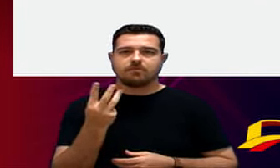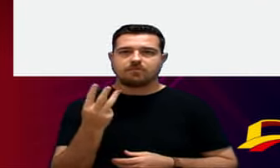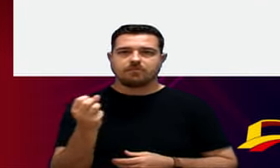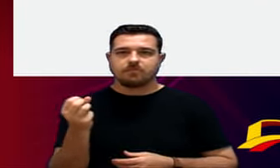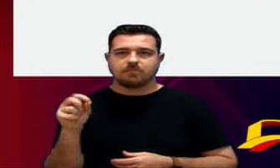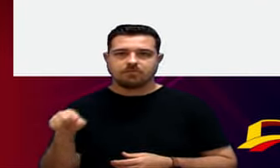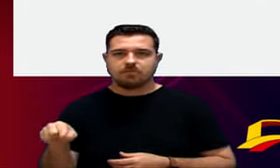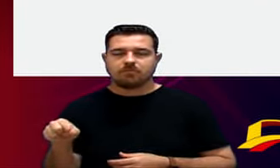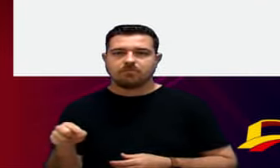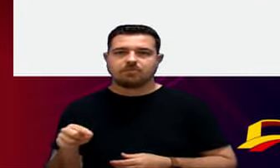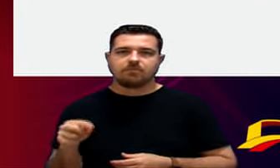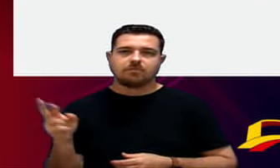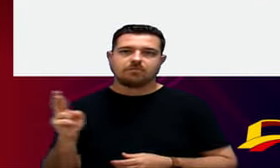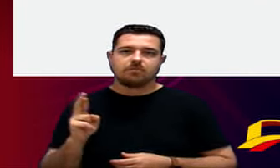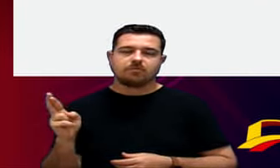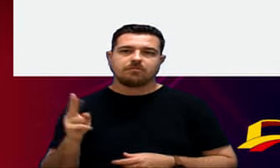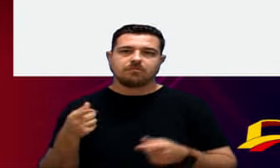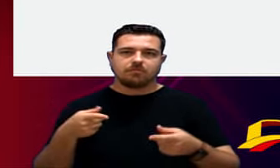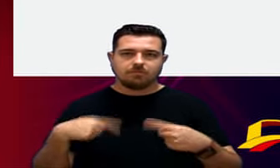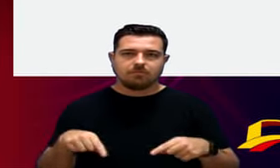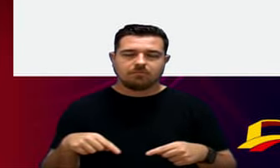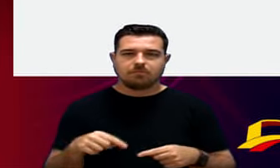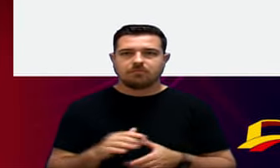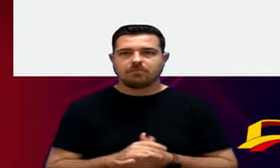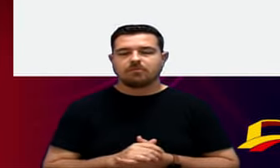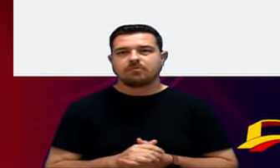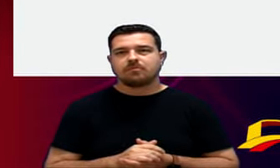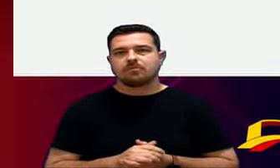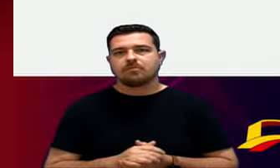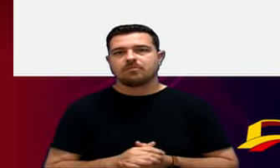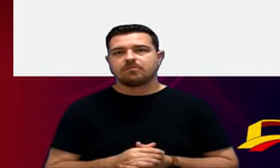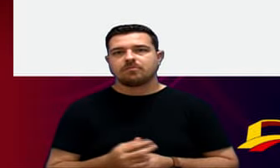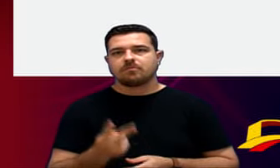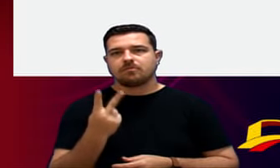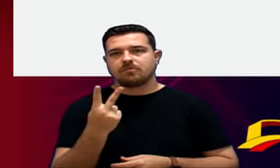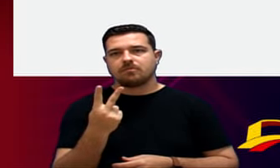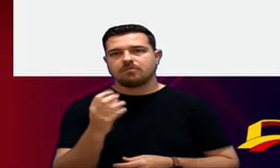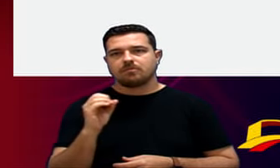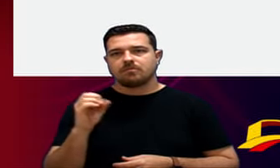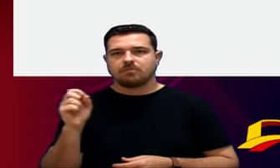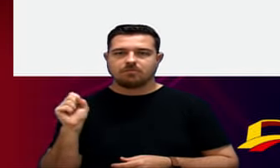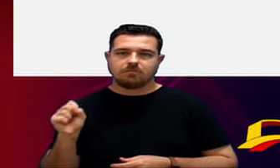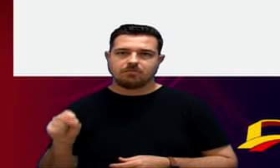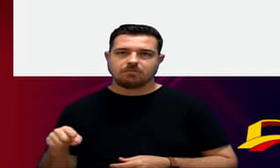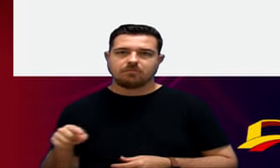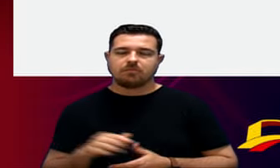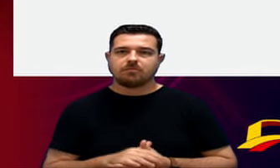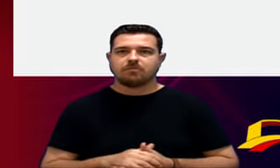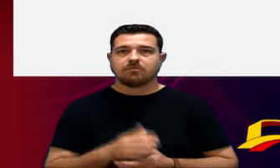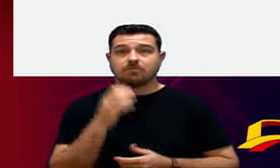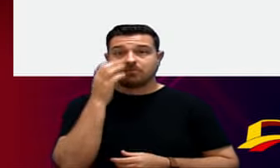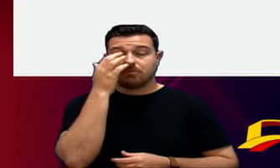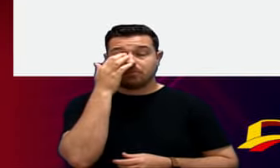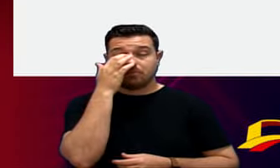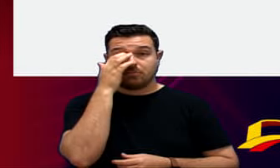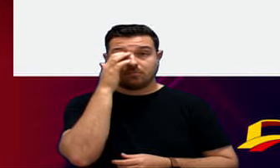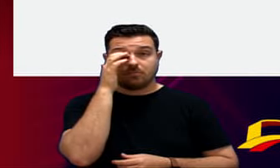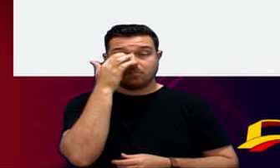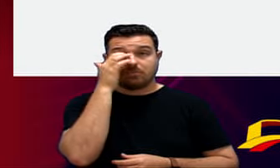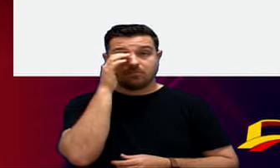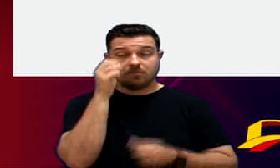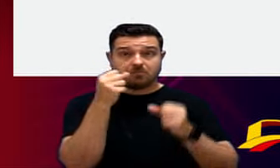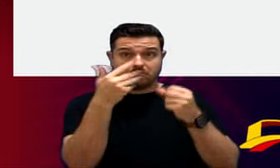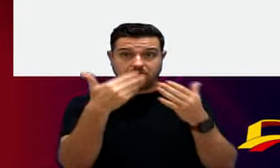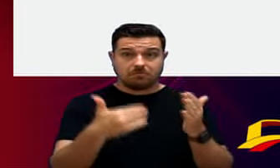5.51.20 e divisão de operações de inteligência da guarda civil r$ 2 200.000 só volta um pouquinho eh